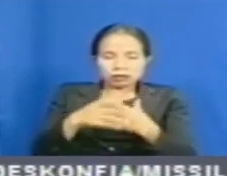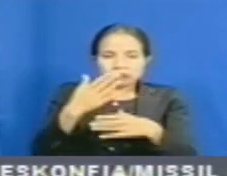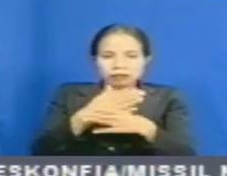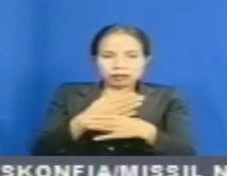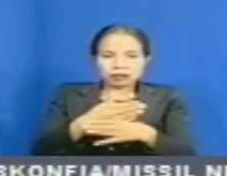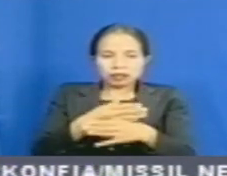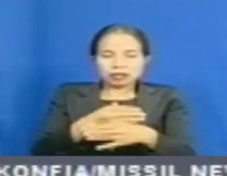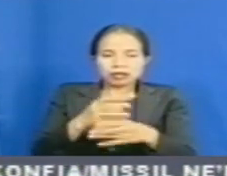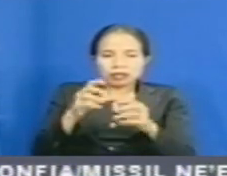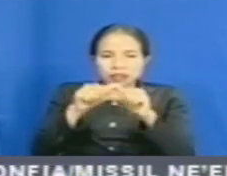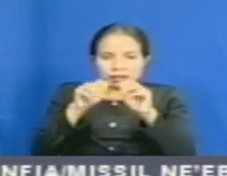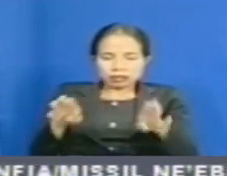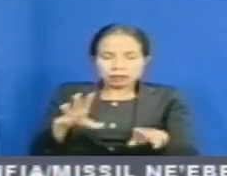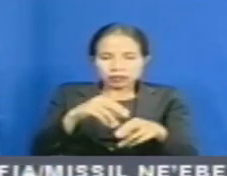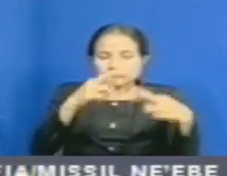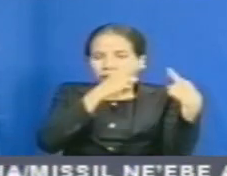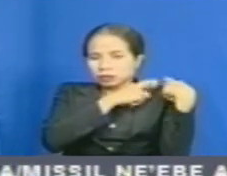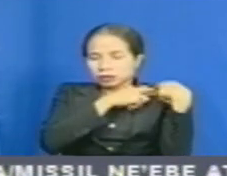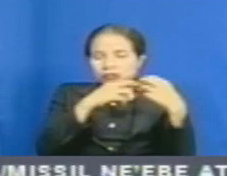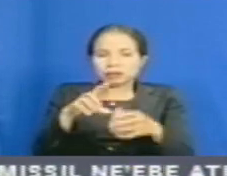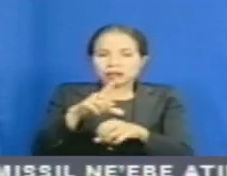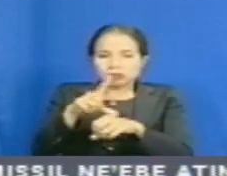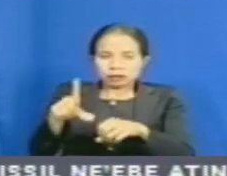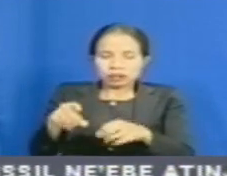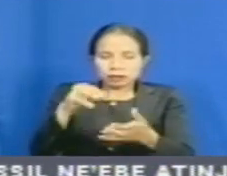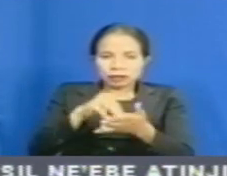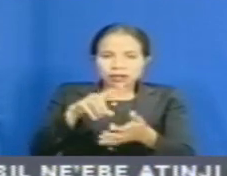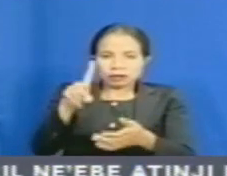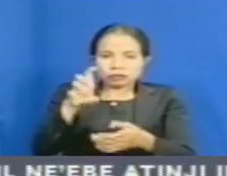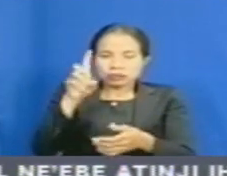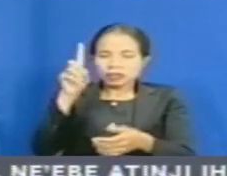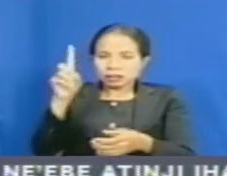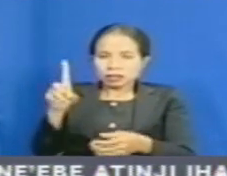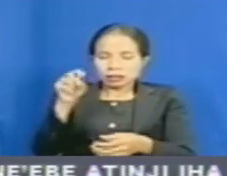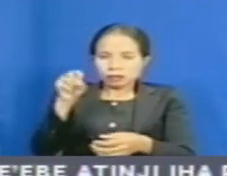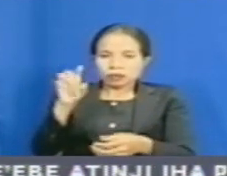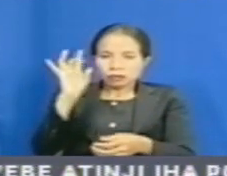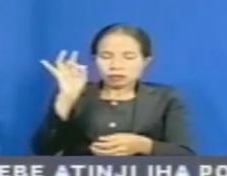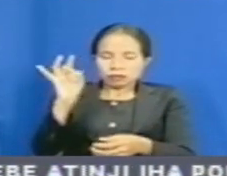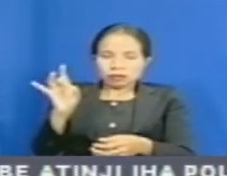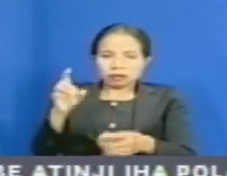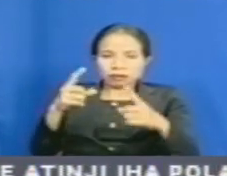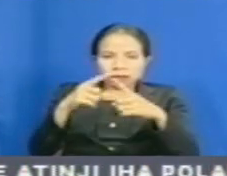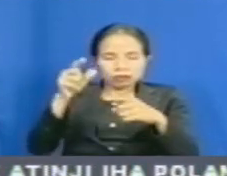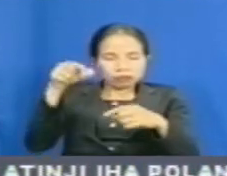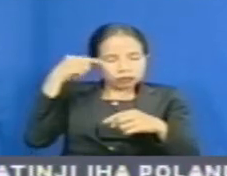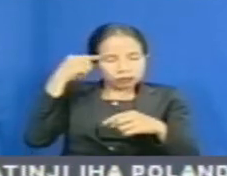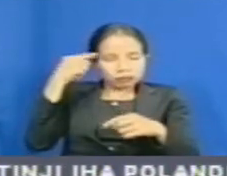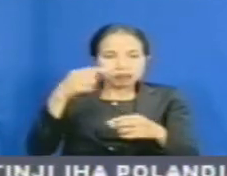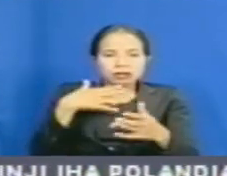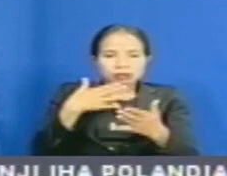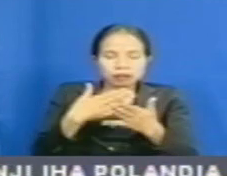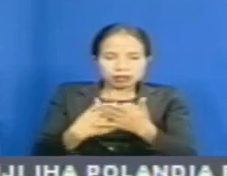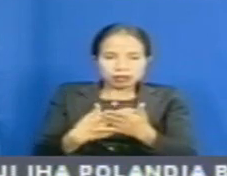Centralização Administrativa no Poder Local, Milhão Atos Ida, Ida, Ponto Walu, boa governação no